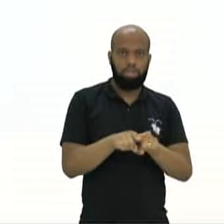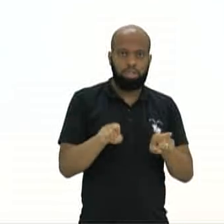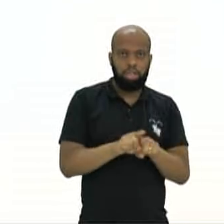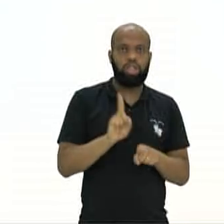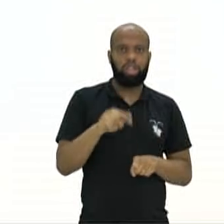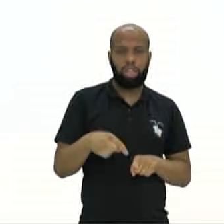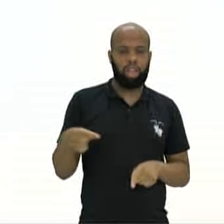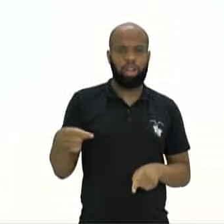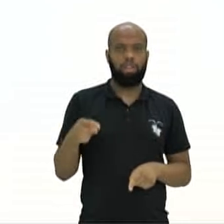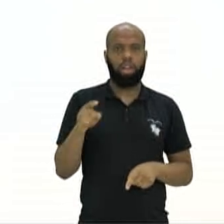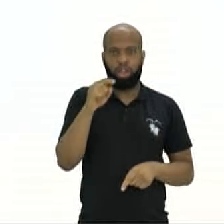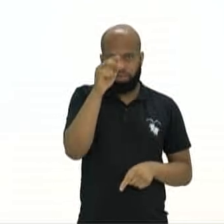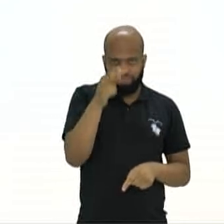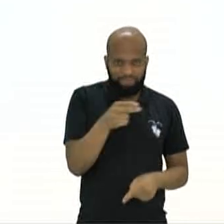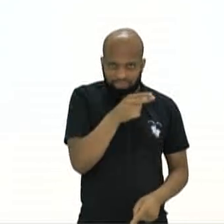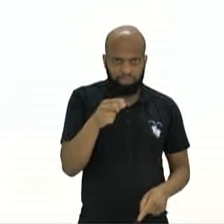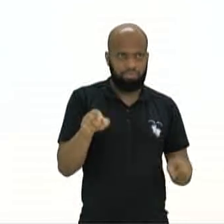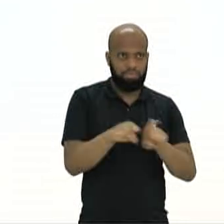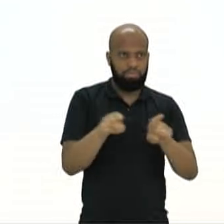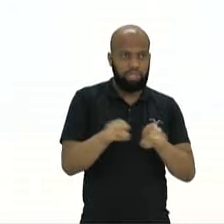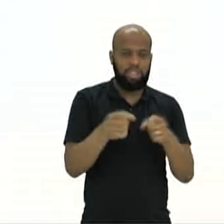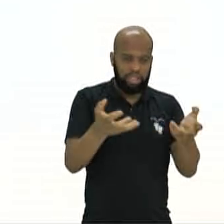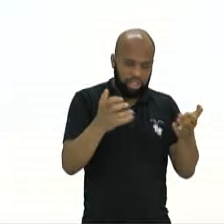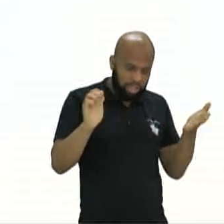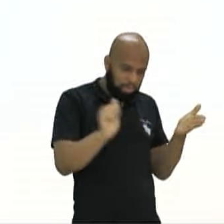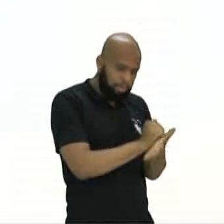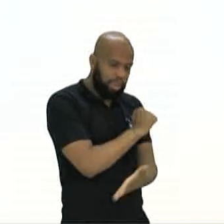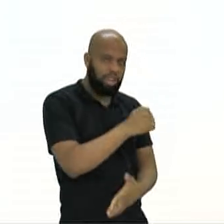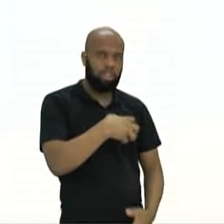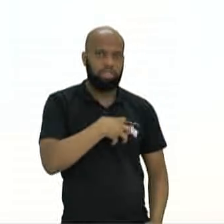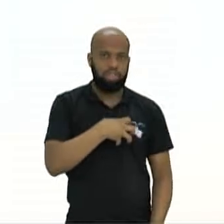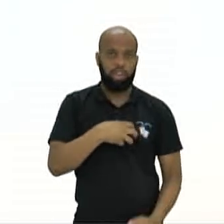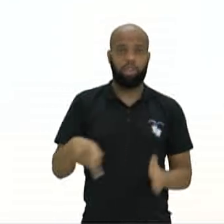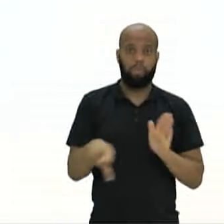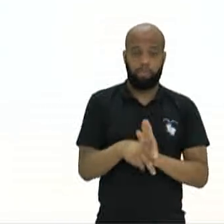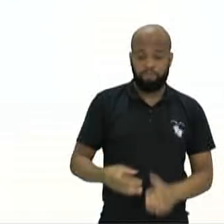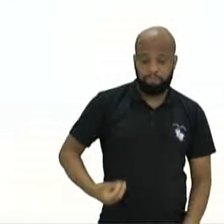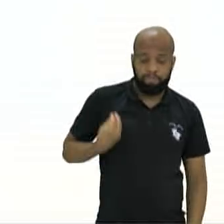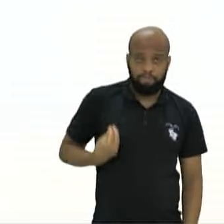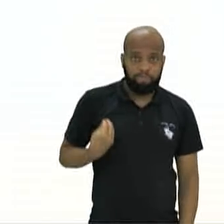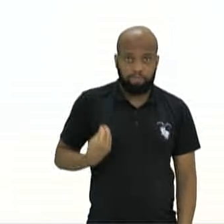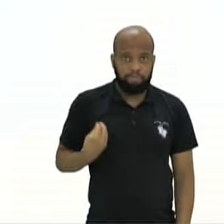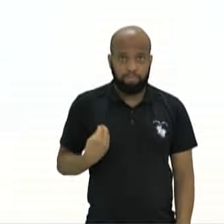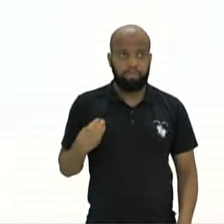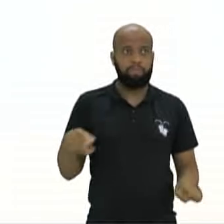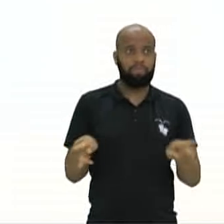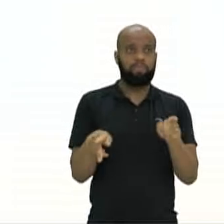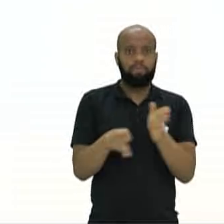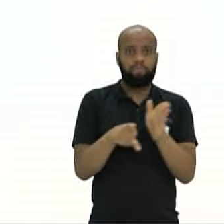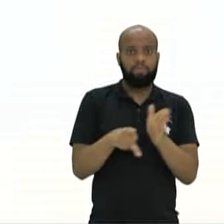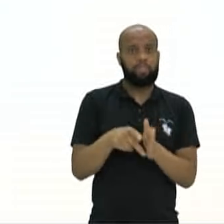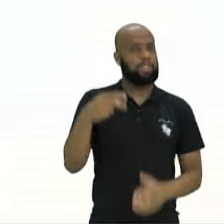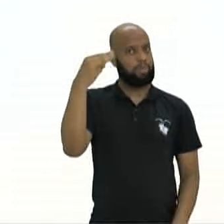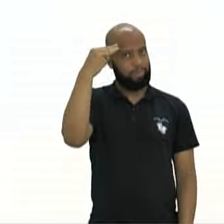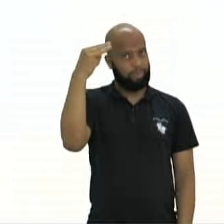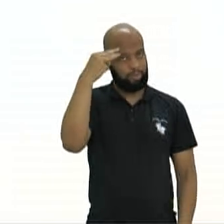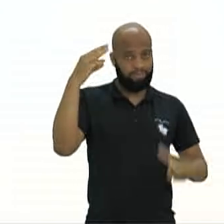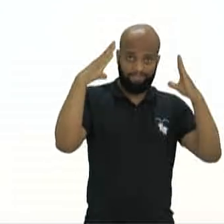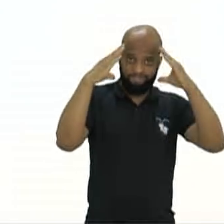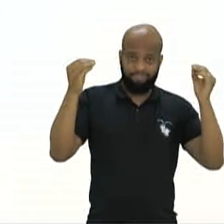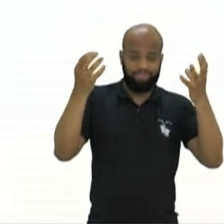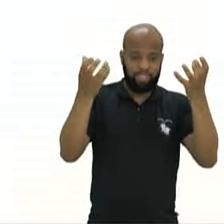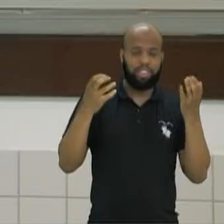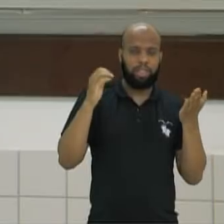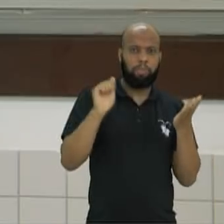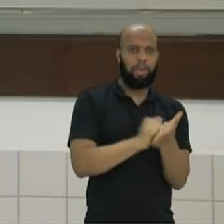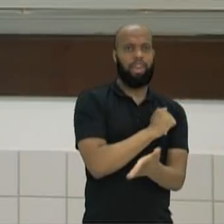a ideia era realmente essa, apagar a presença física, no sentido da memória holandesa na região. É